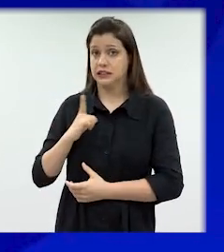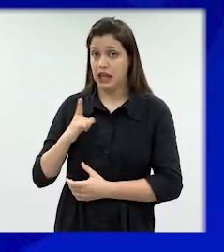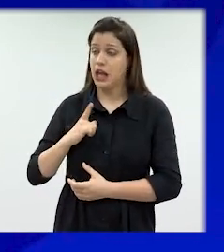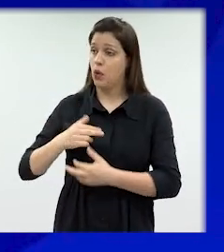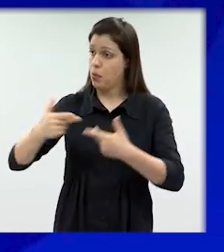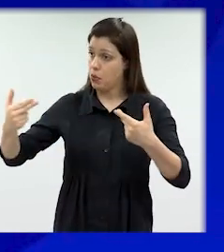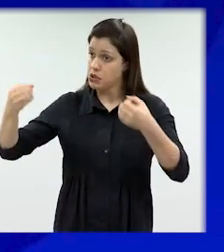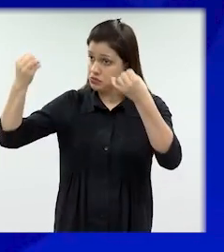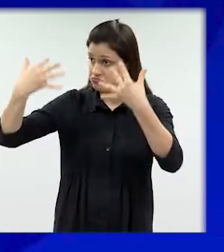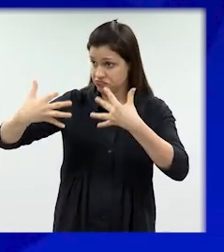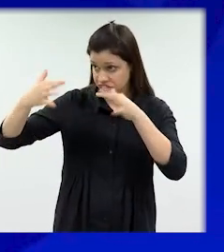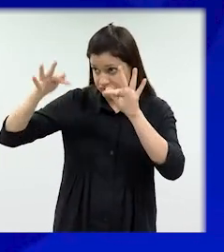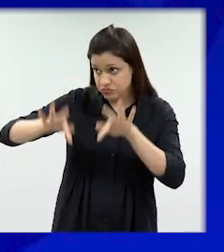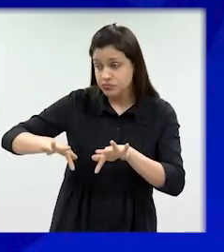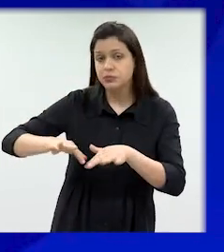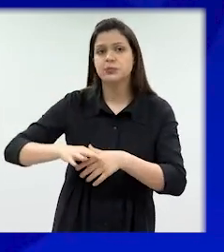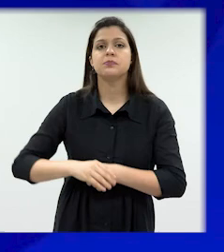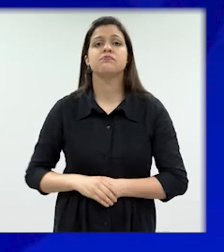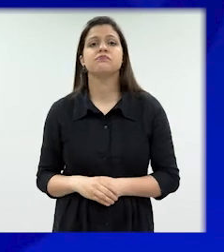alguma consideração a fazer?